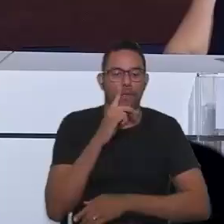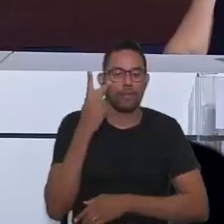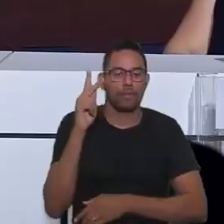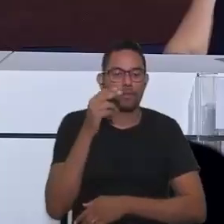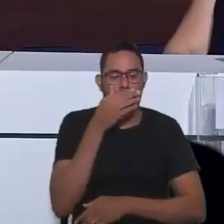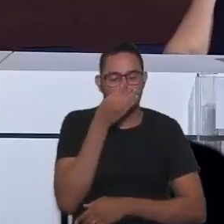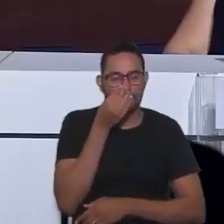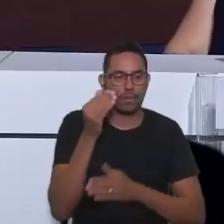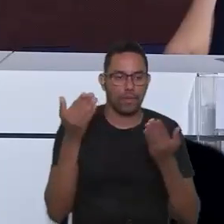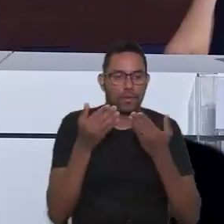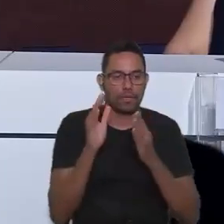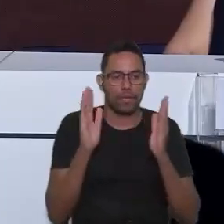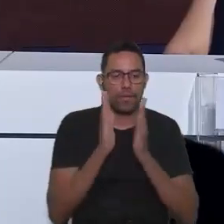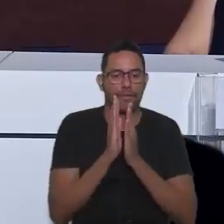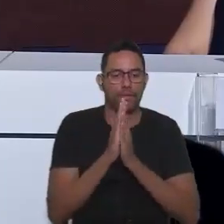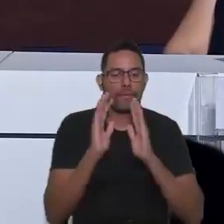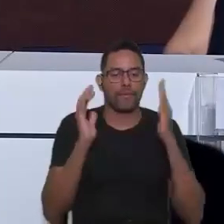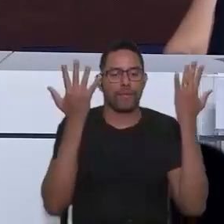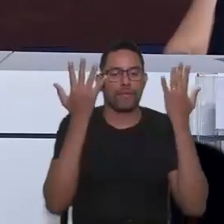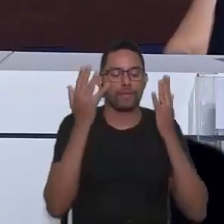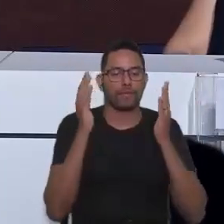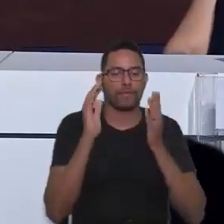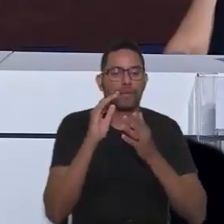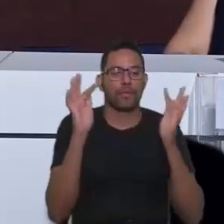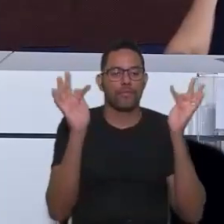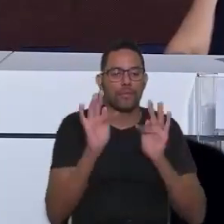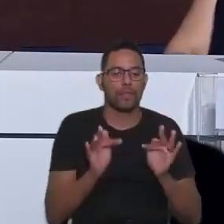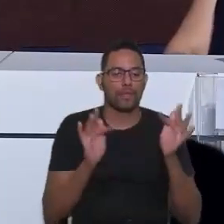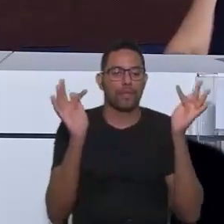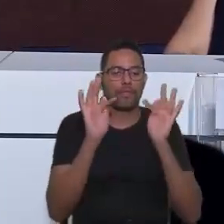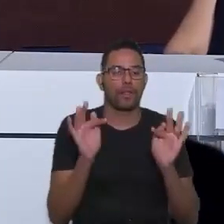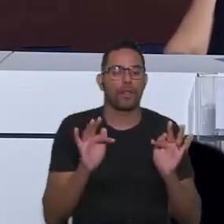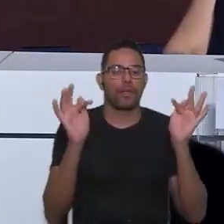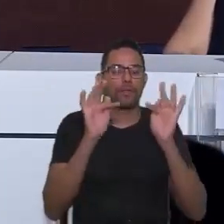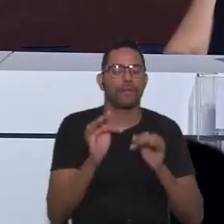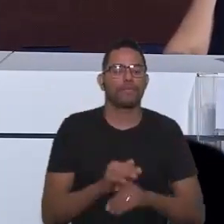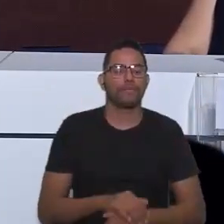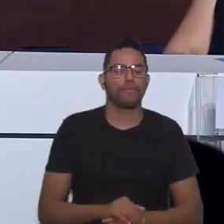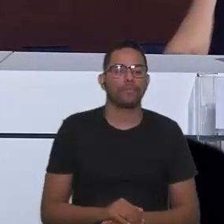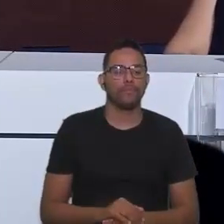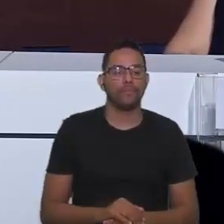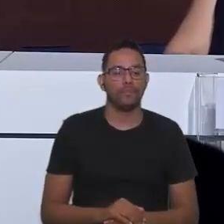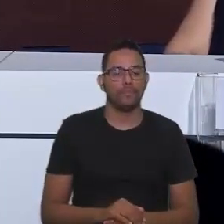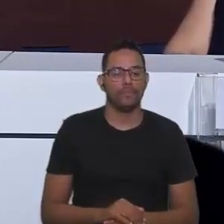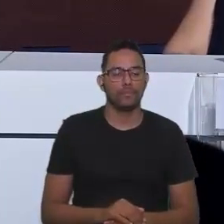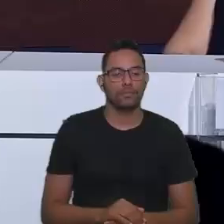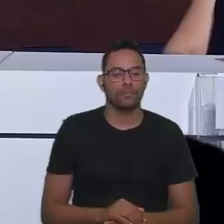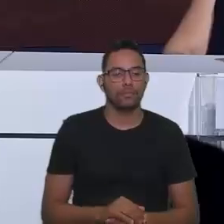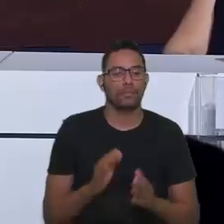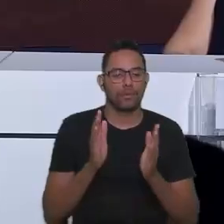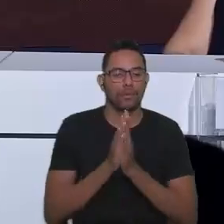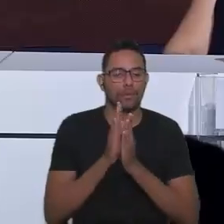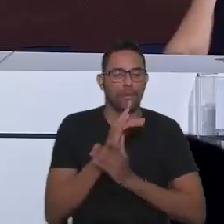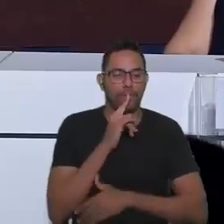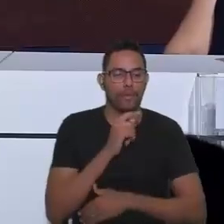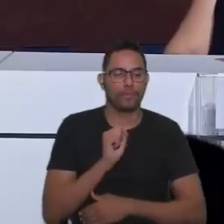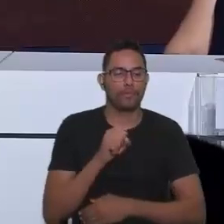hoje é a festa de aniversário dela e estamos muito felizes por ela